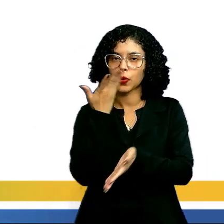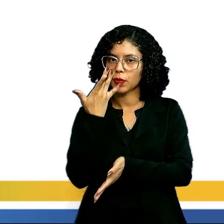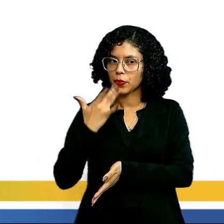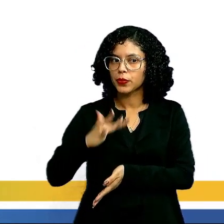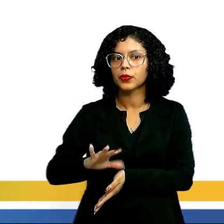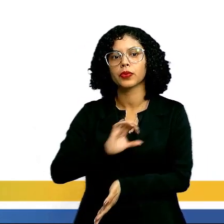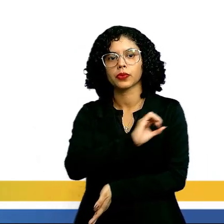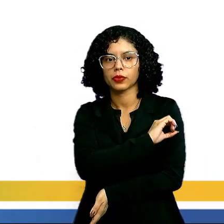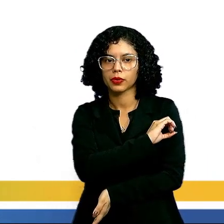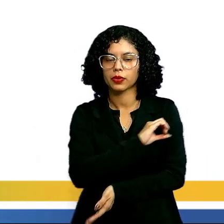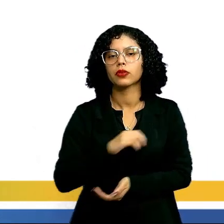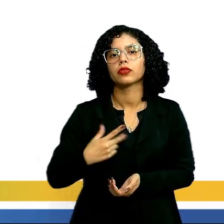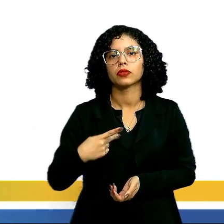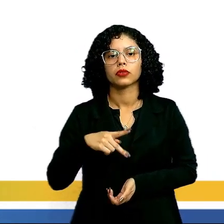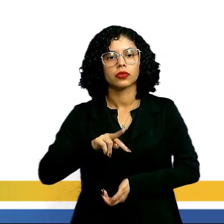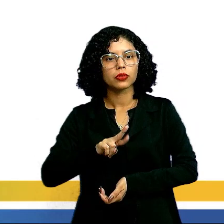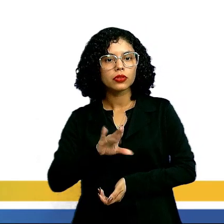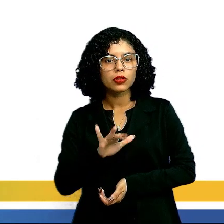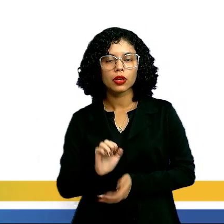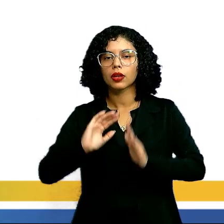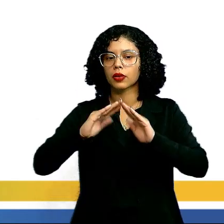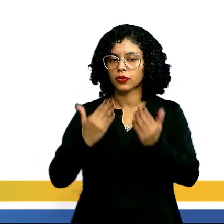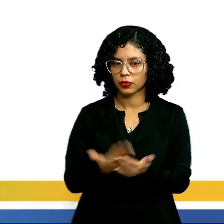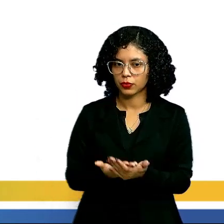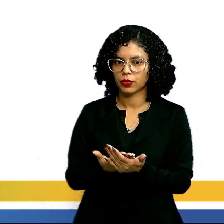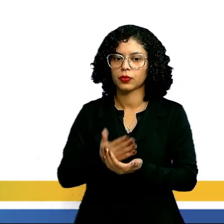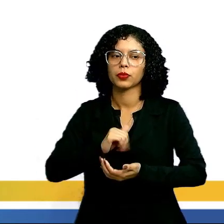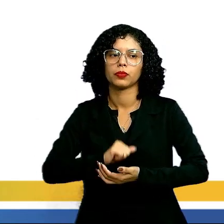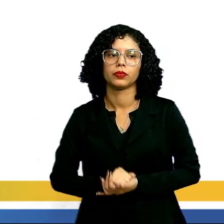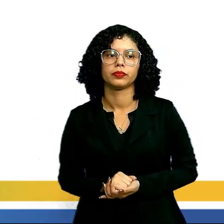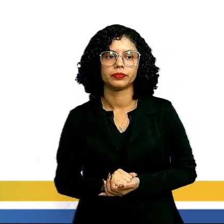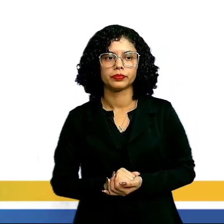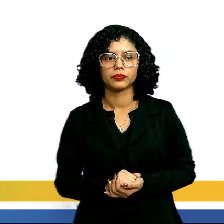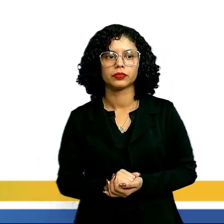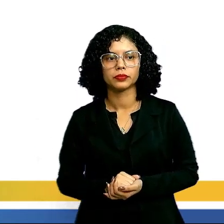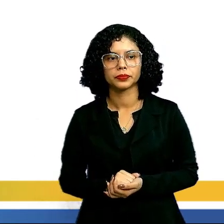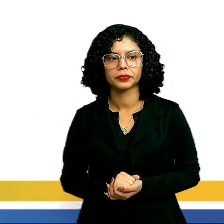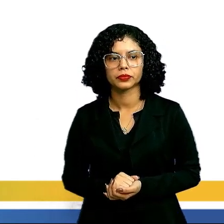crianças matriculadas na creche do que na pré-escola?